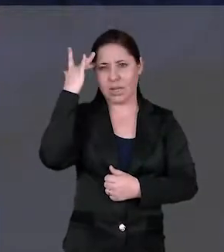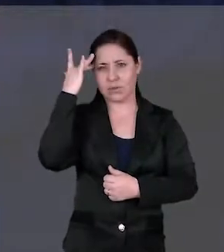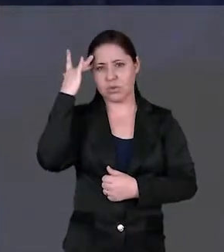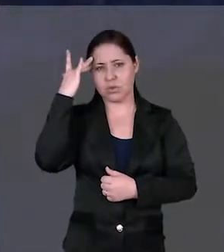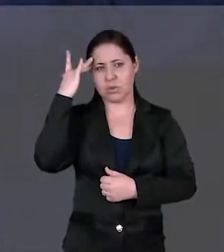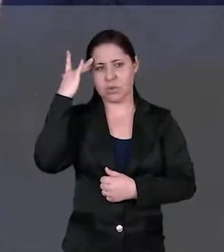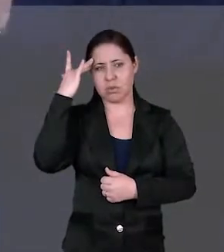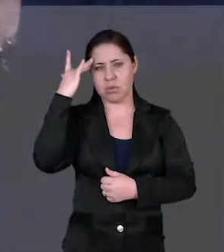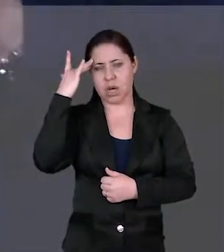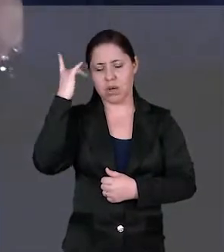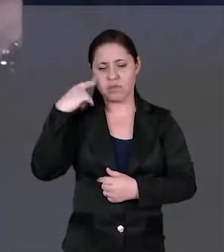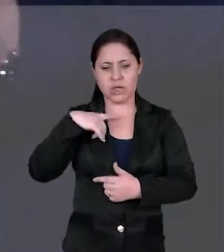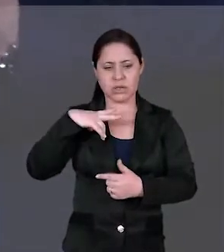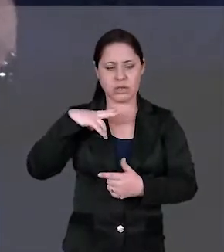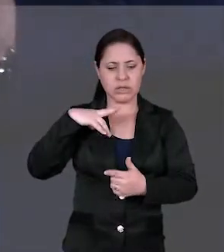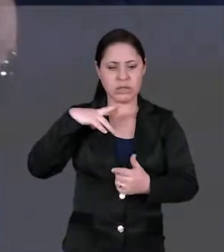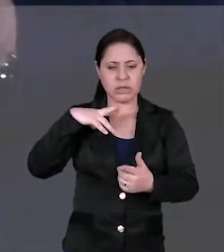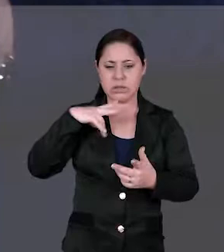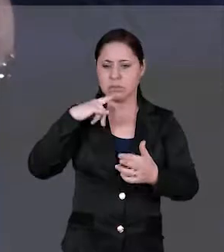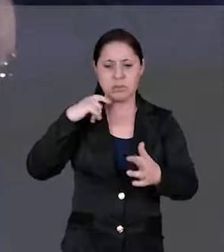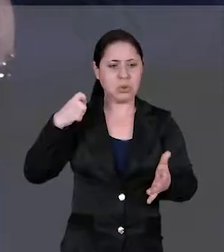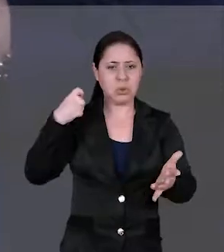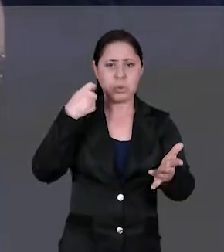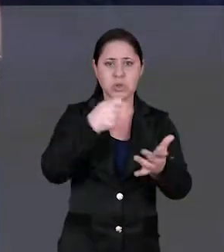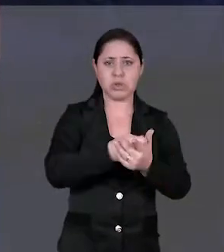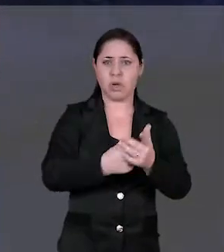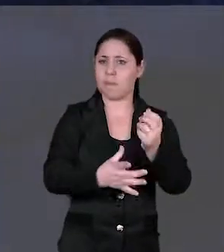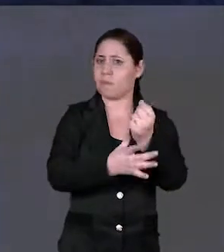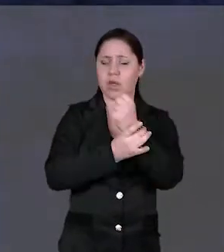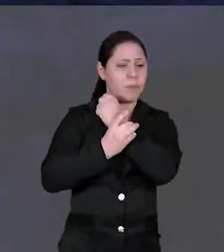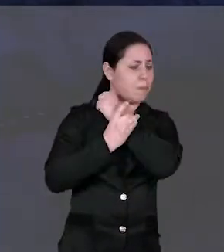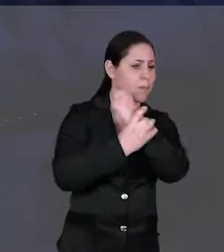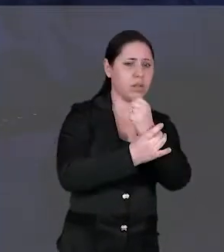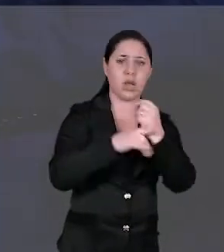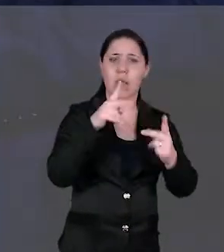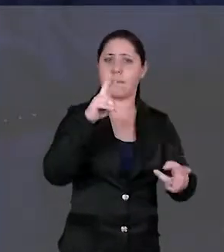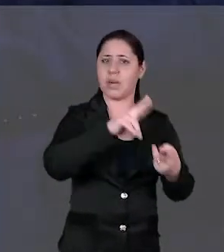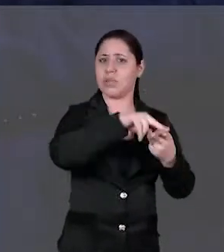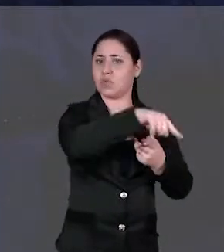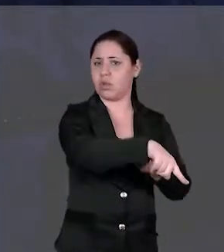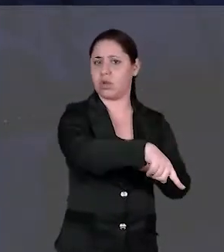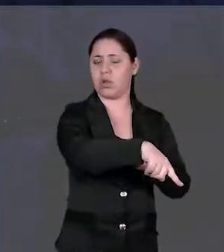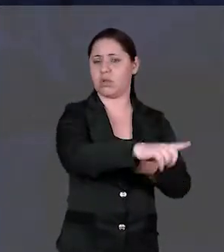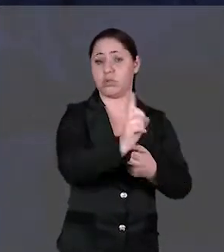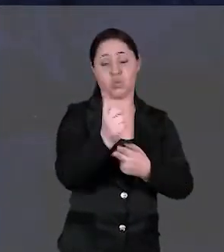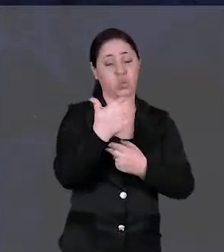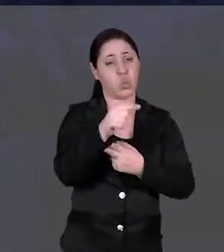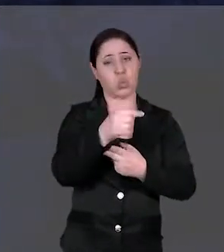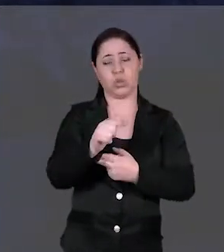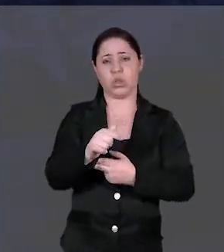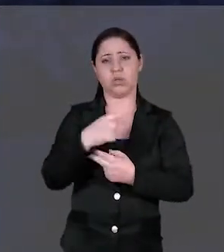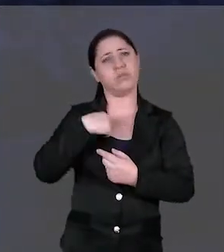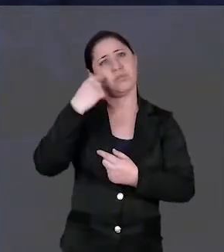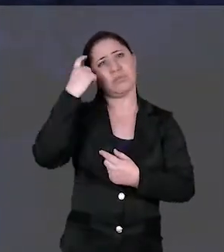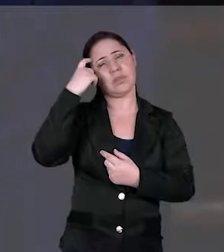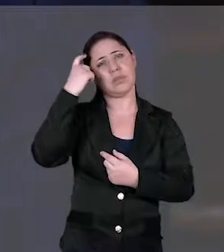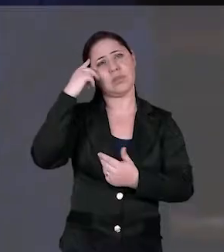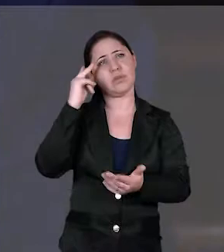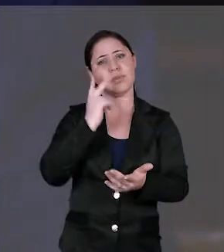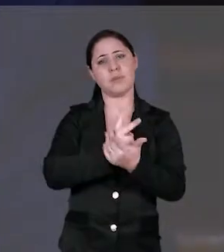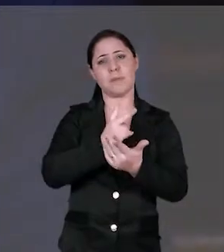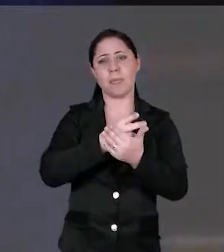aqui nem um centro que seja de maneira que a pessoa vai ser